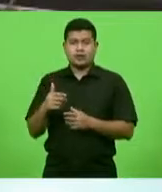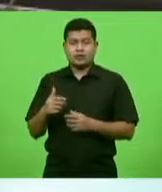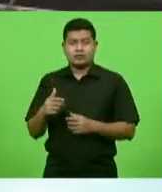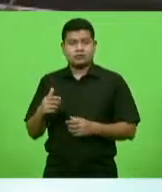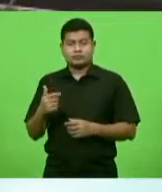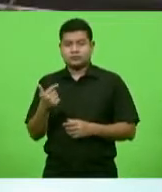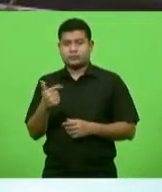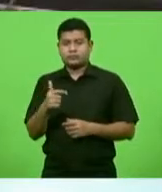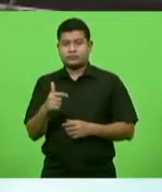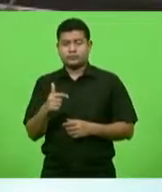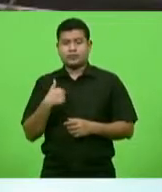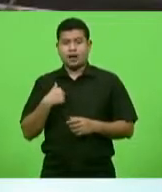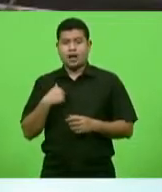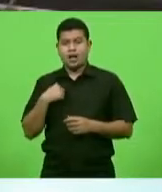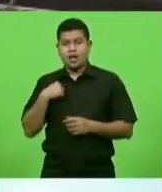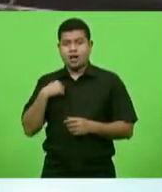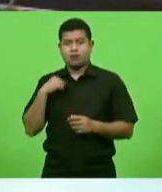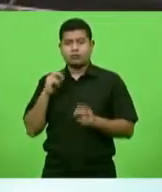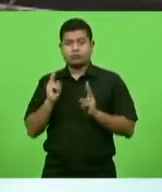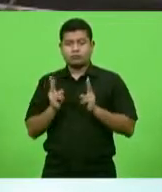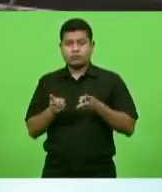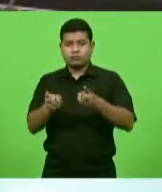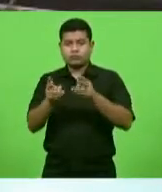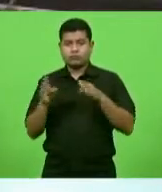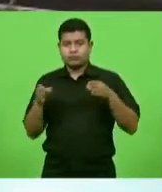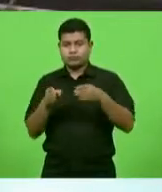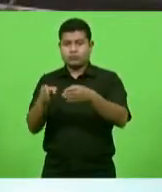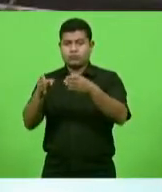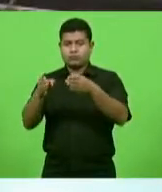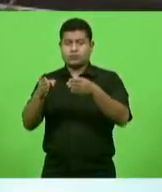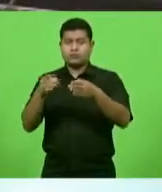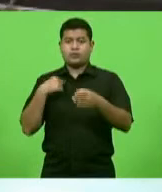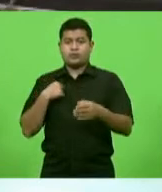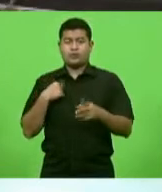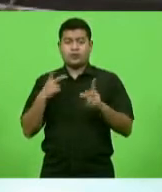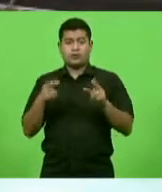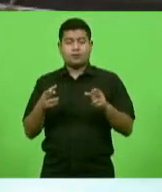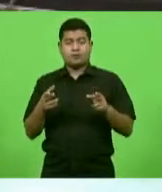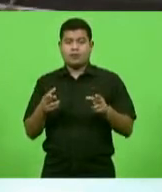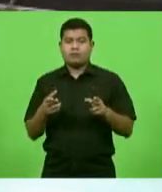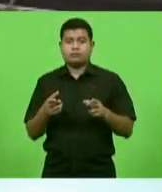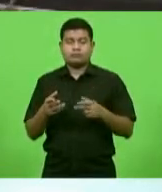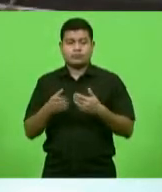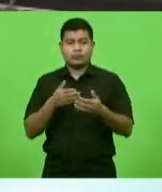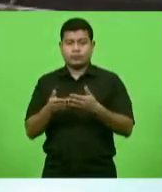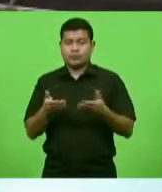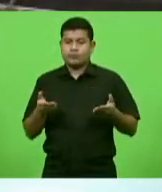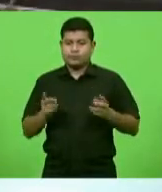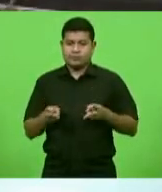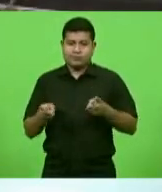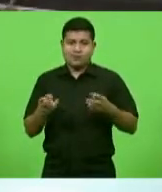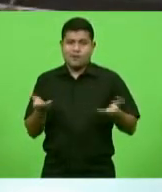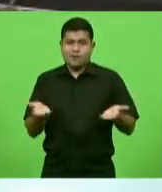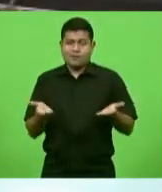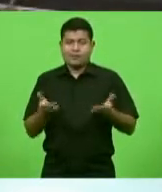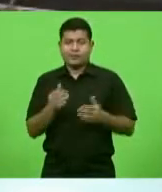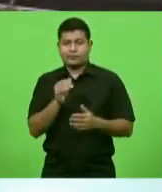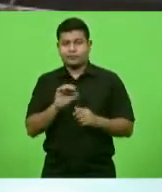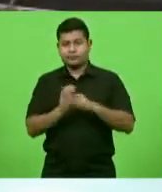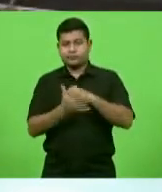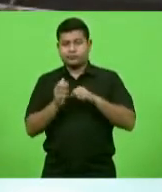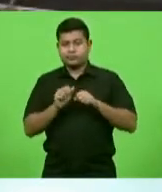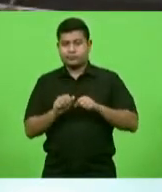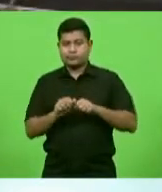que tem pautado todos os meus posicionamentos durante a grave crise que enfrentamos. Os autos